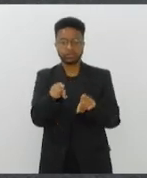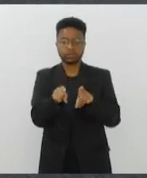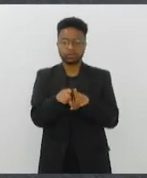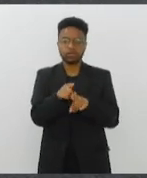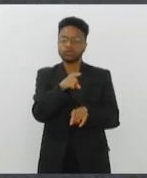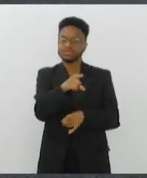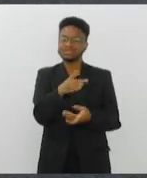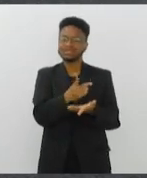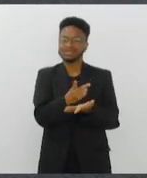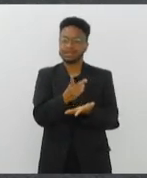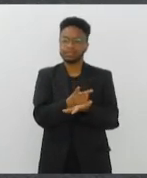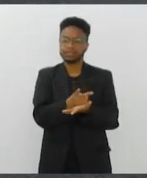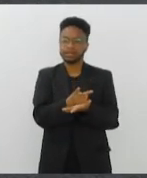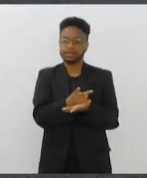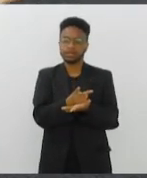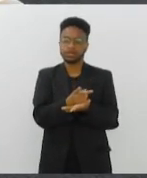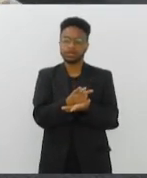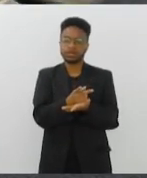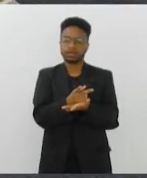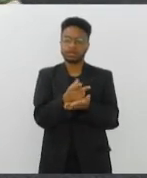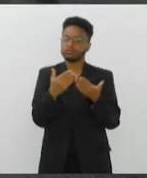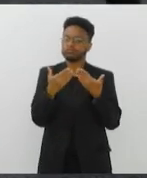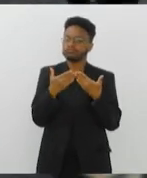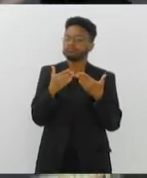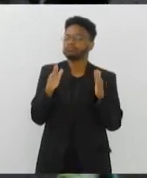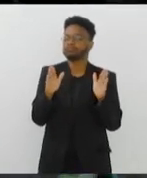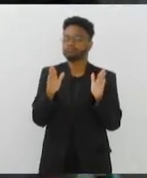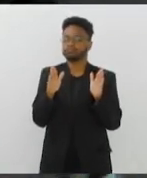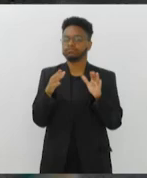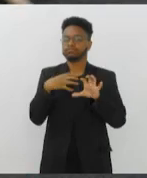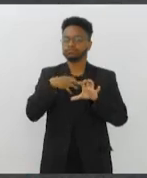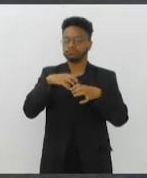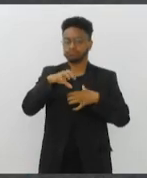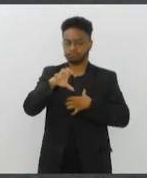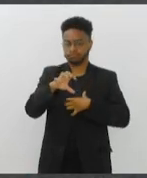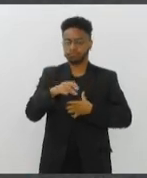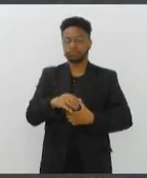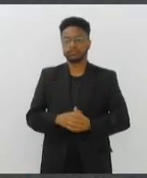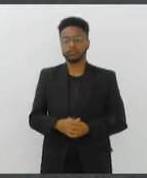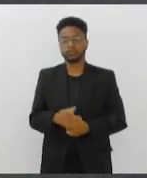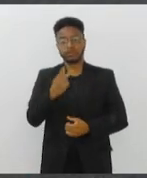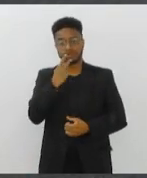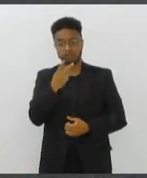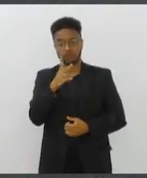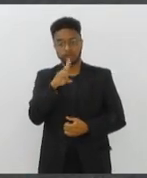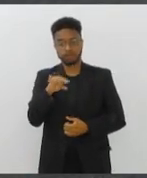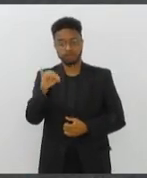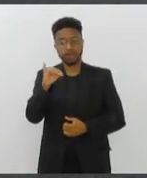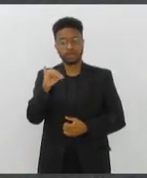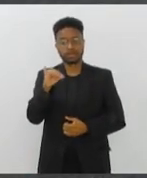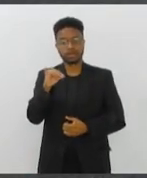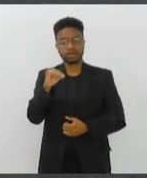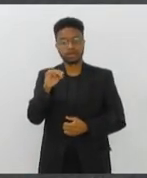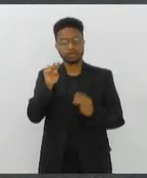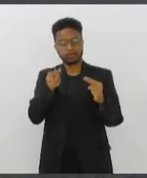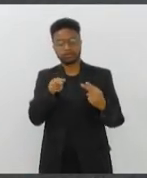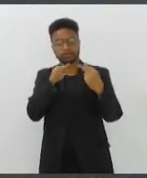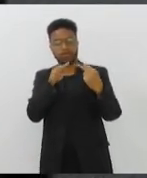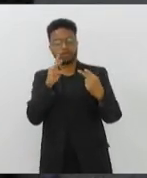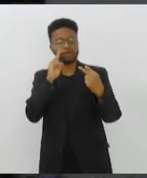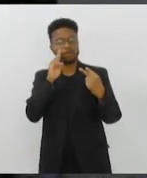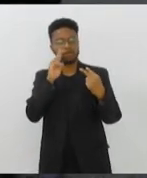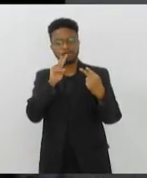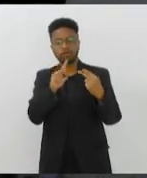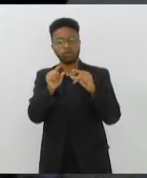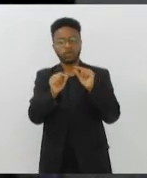sempre muito cordato e solidário. Diz que vai olhar com aqueles olhos ecológicos o projeto,